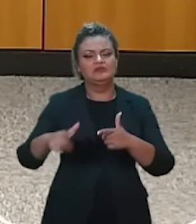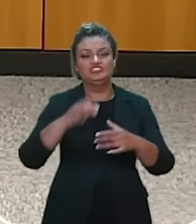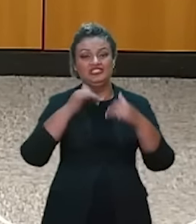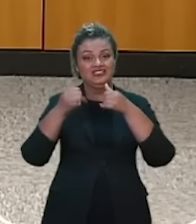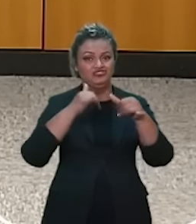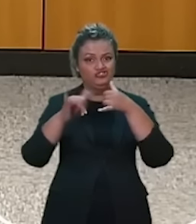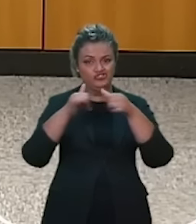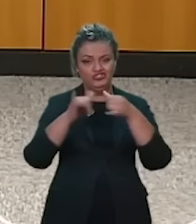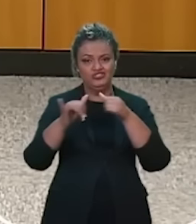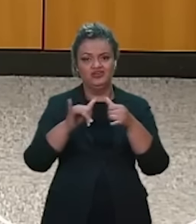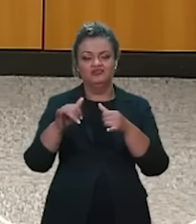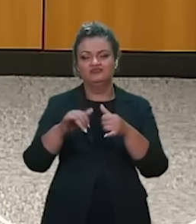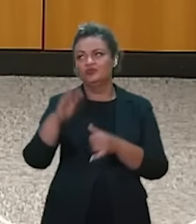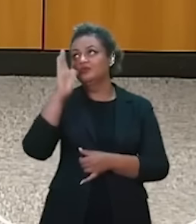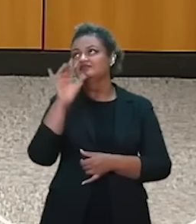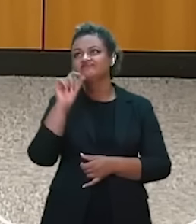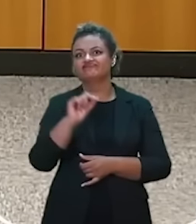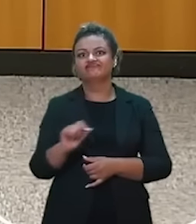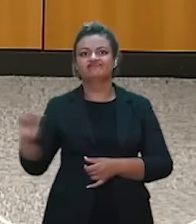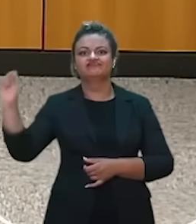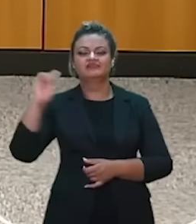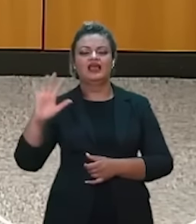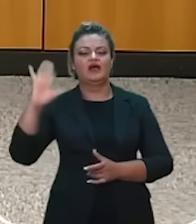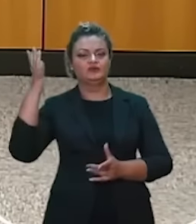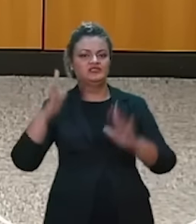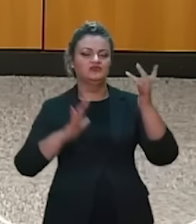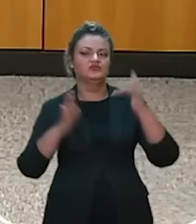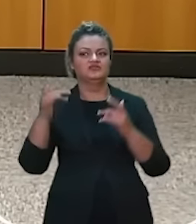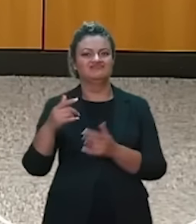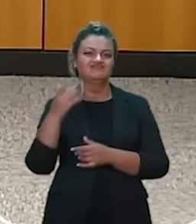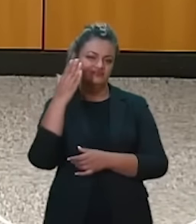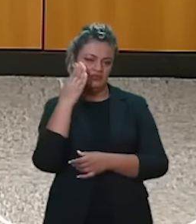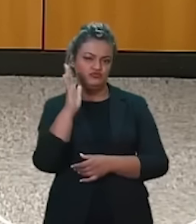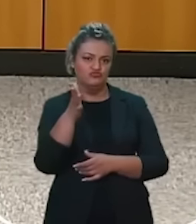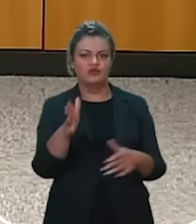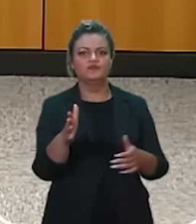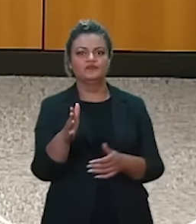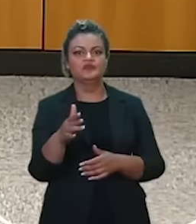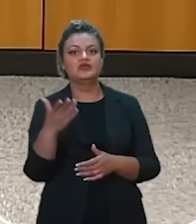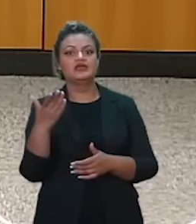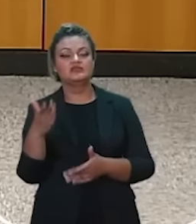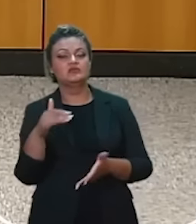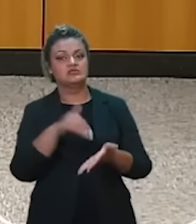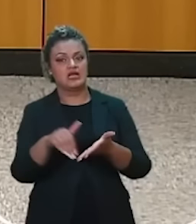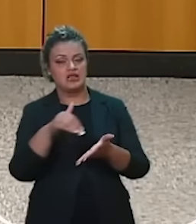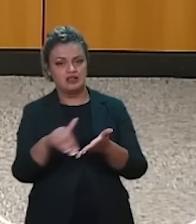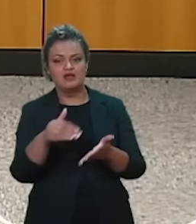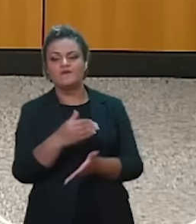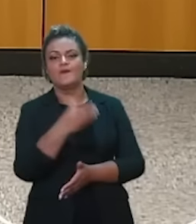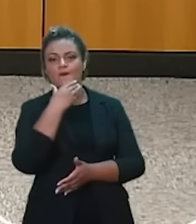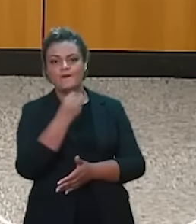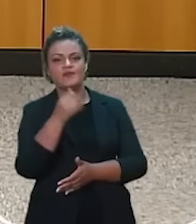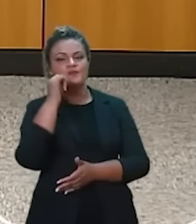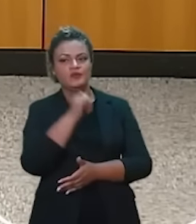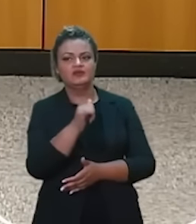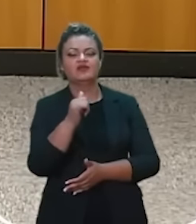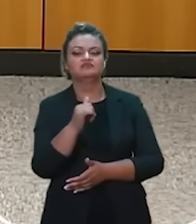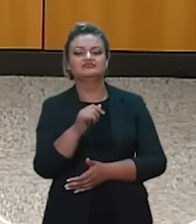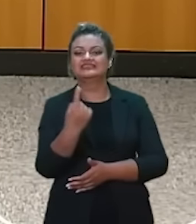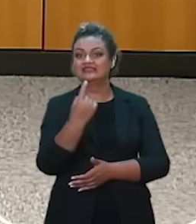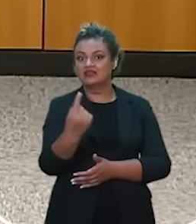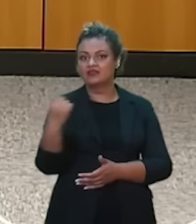elé elca no país que vem ganhando notoriedade Então os secretários as secretárias cada